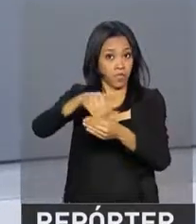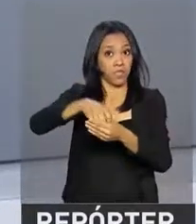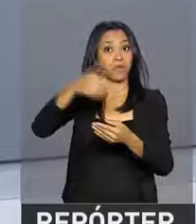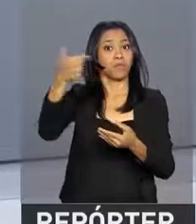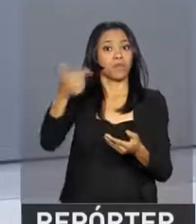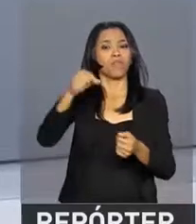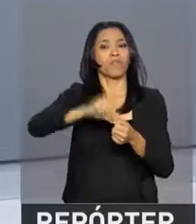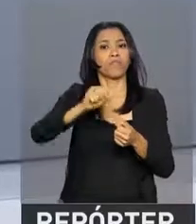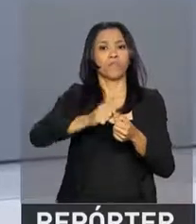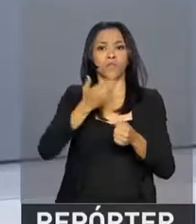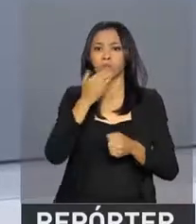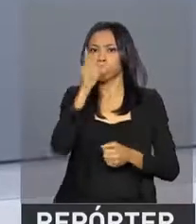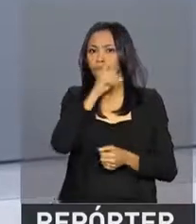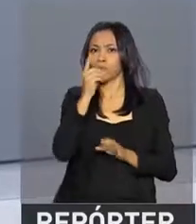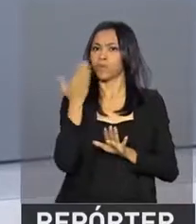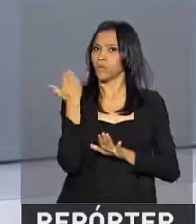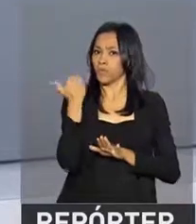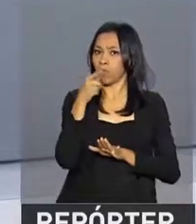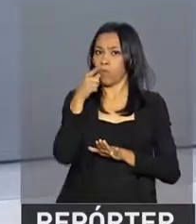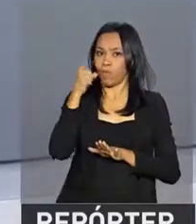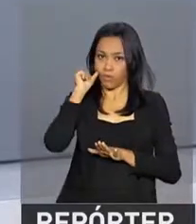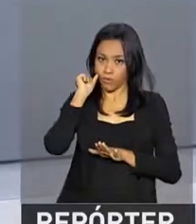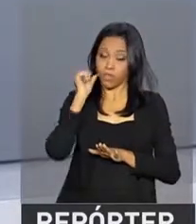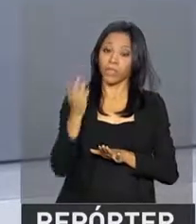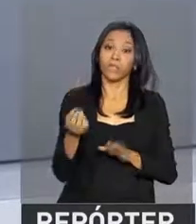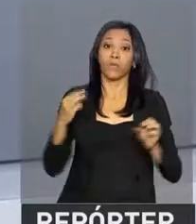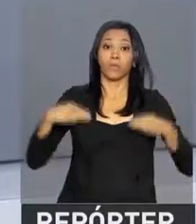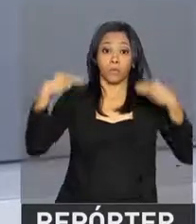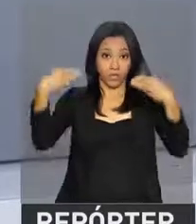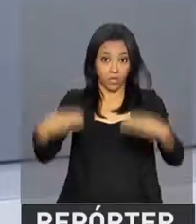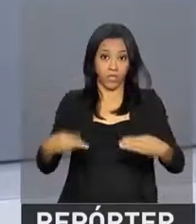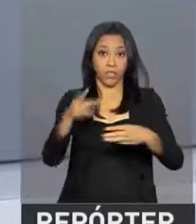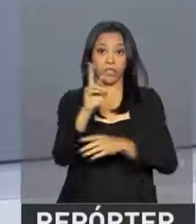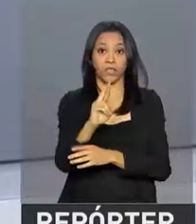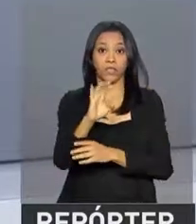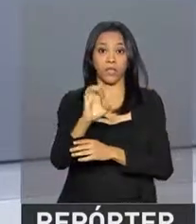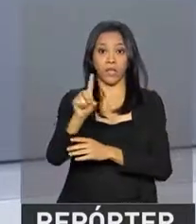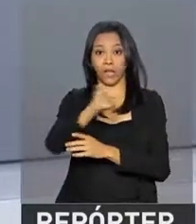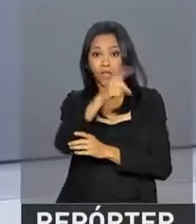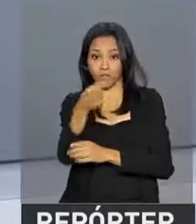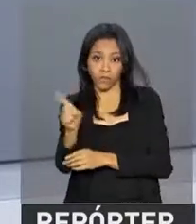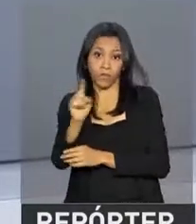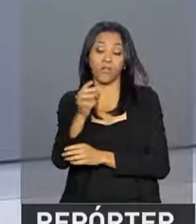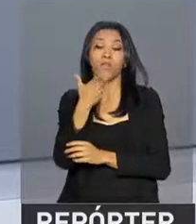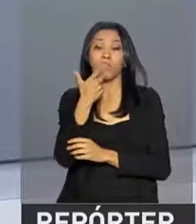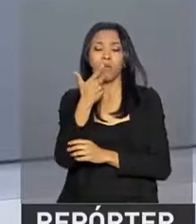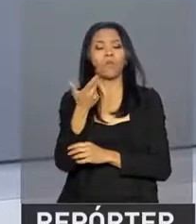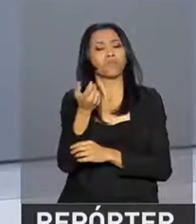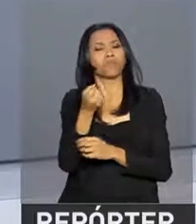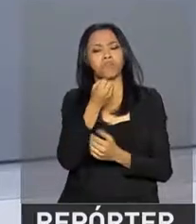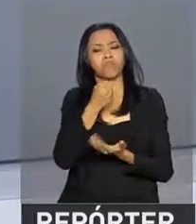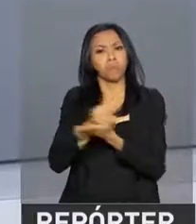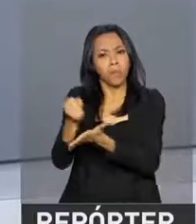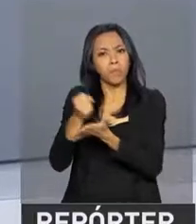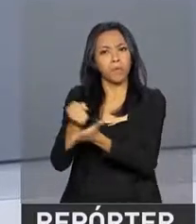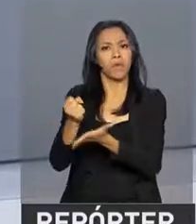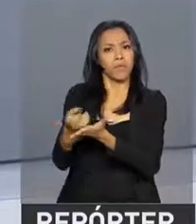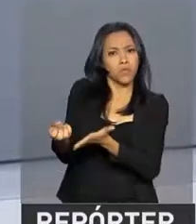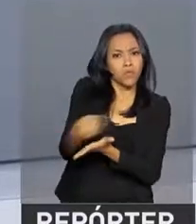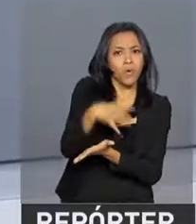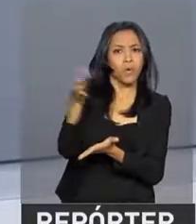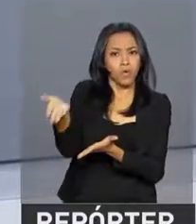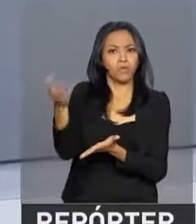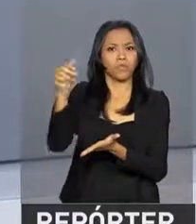realizada neste domingo. Em nota, o Ministério das Relações Exteriores manifesta a disposição para trabalhar com as novas